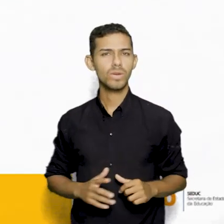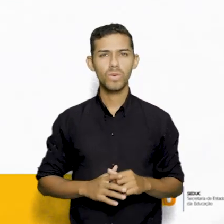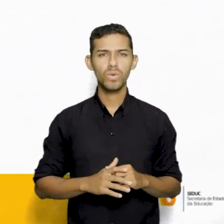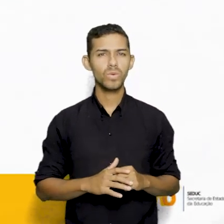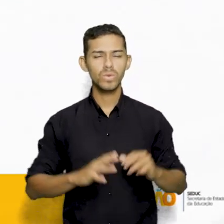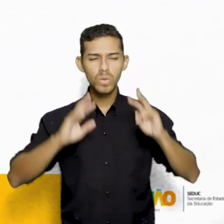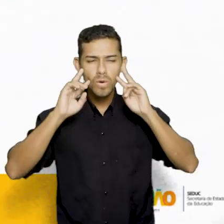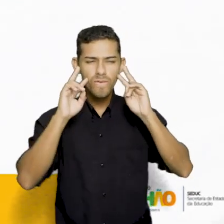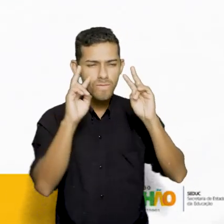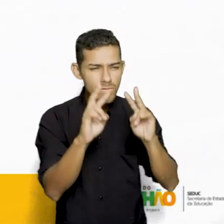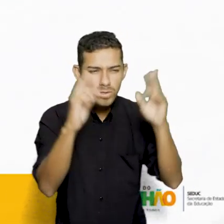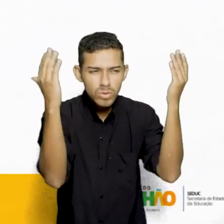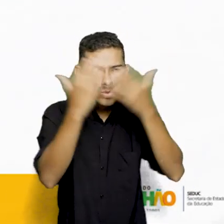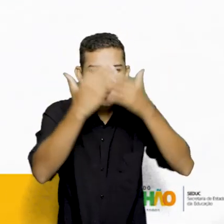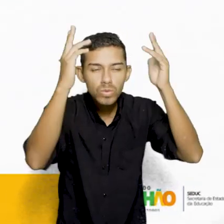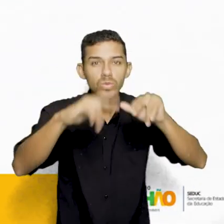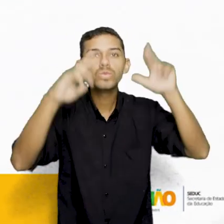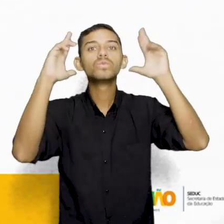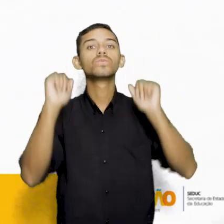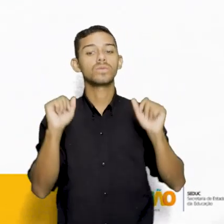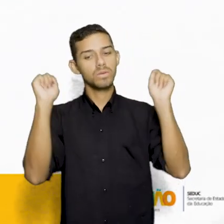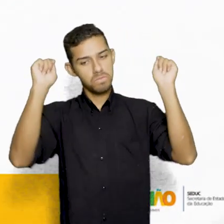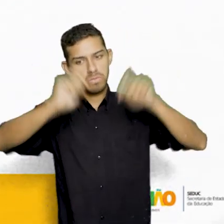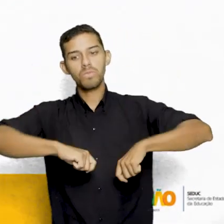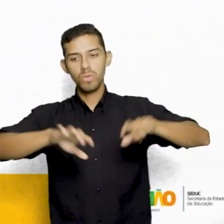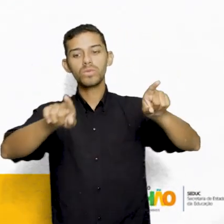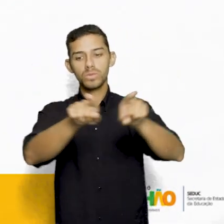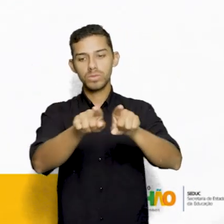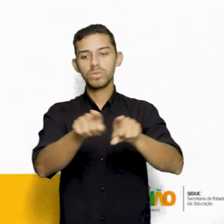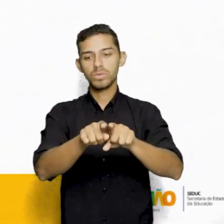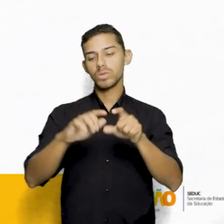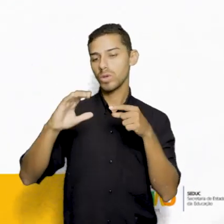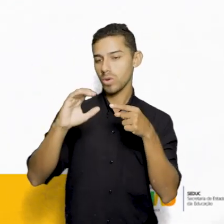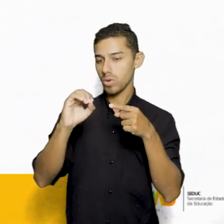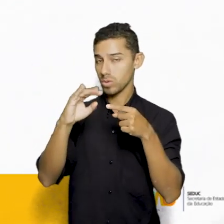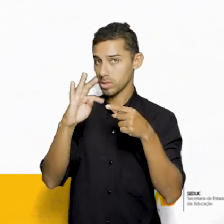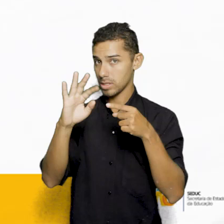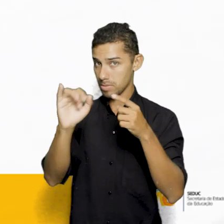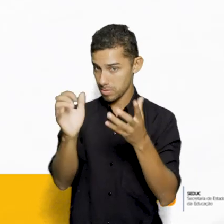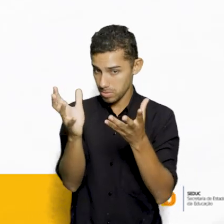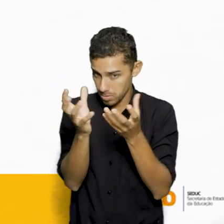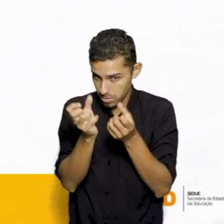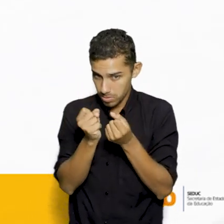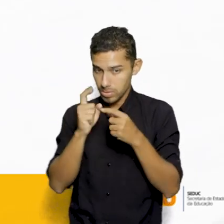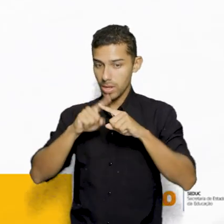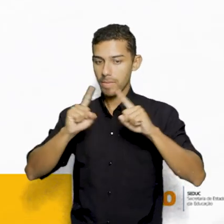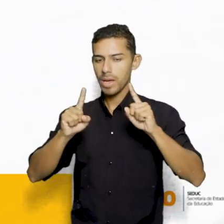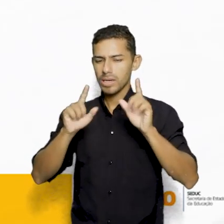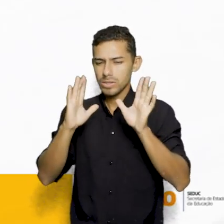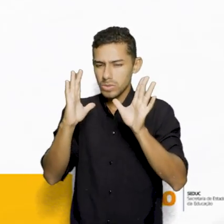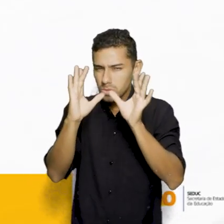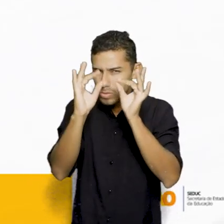visto pode assim ser concebido mas um exame mais cuidadoso